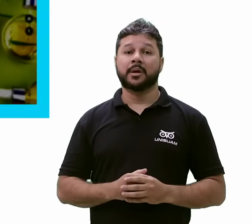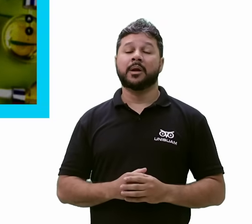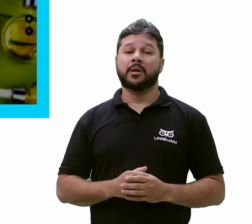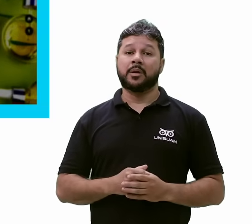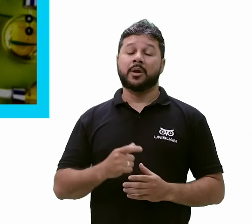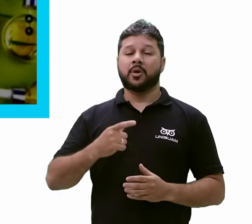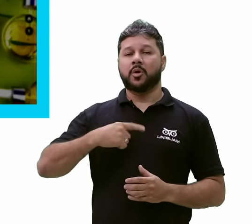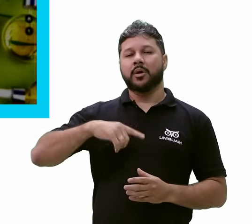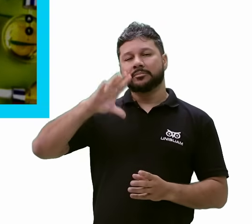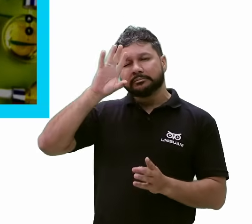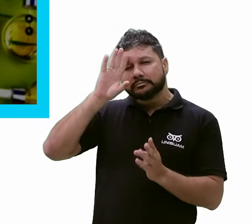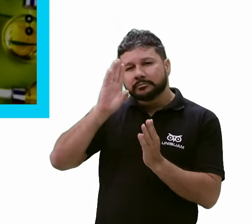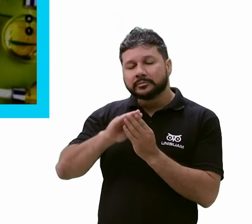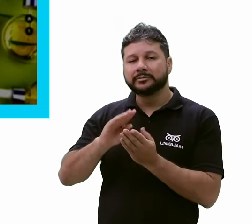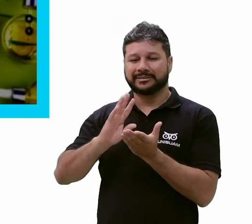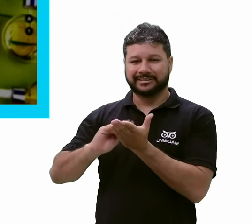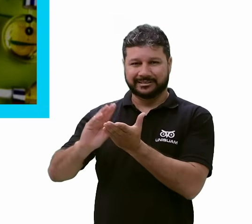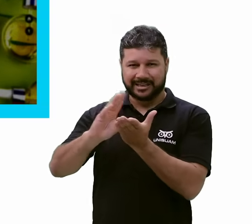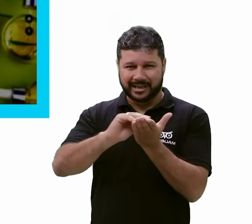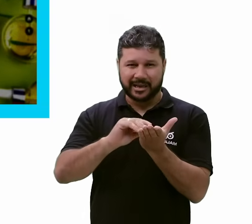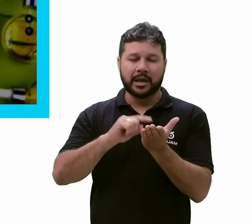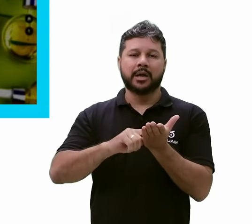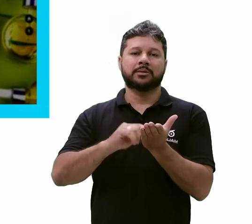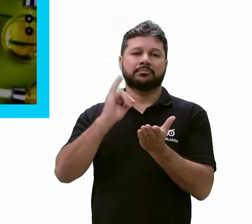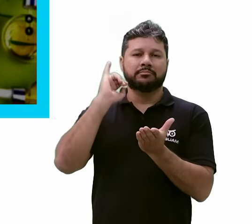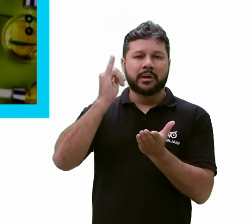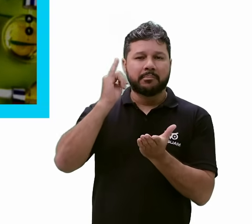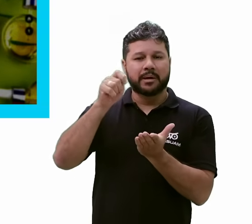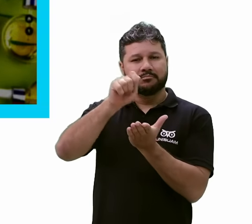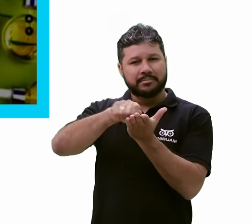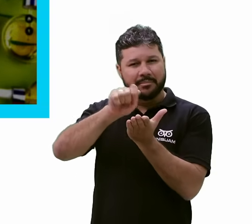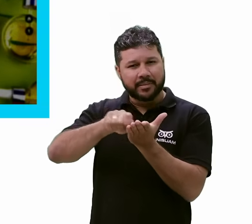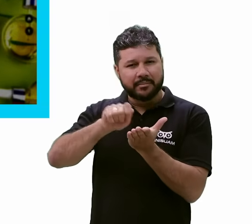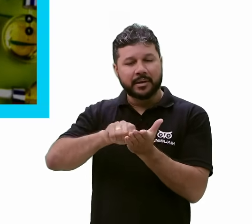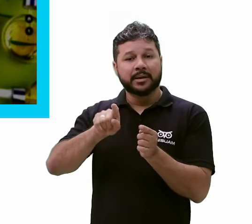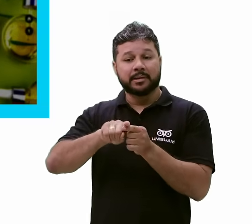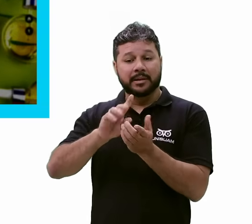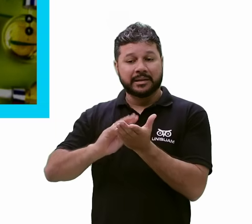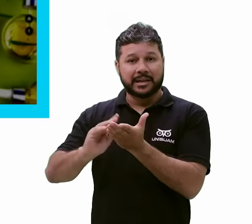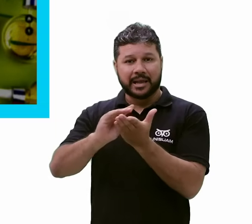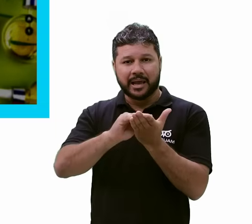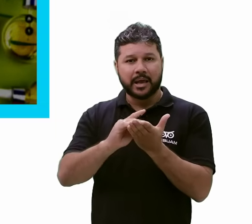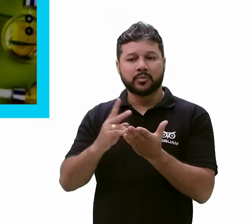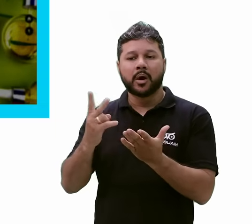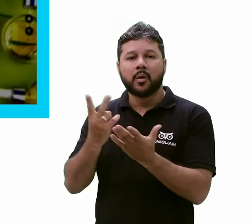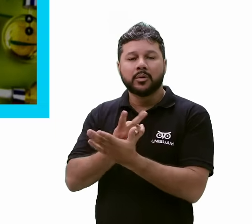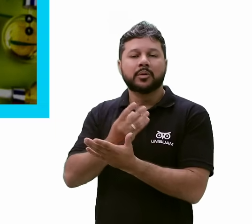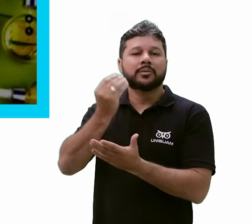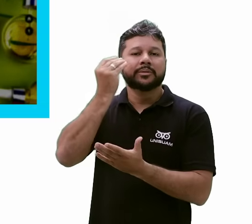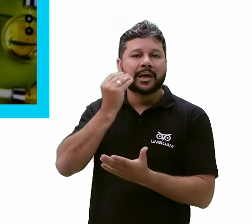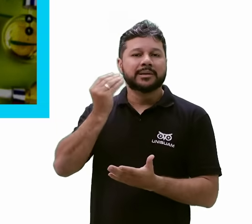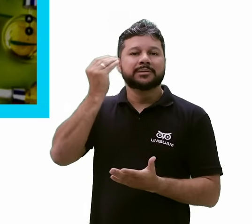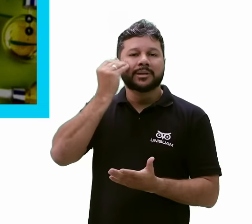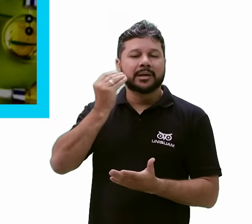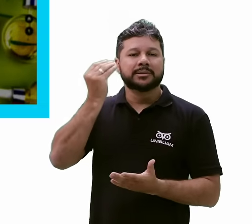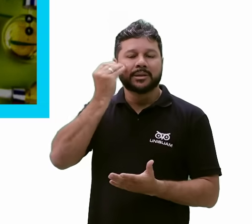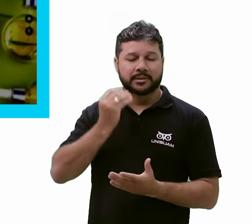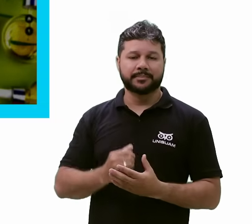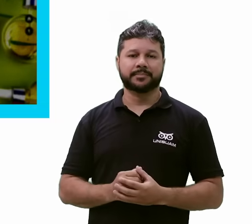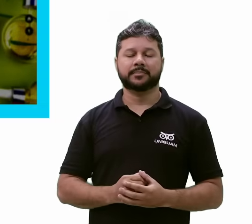A gente presume através de dados, de relatos e de dados clínicos. Então,